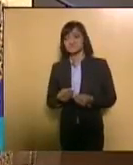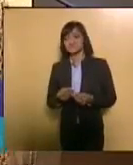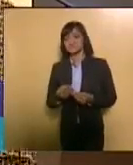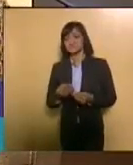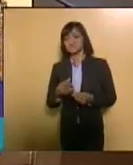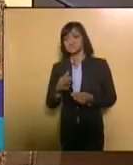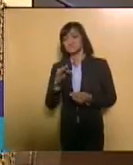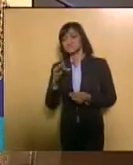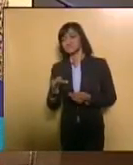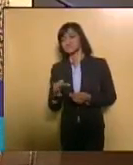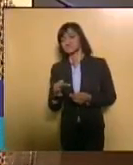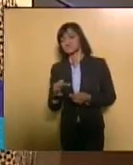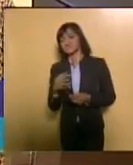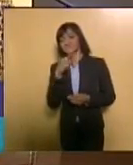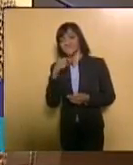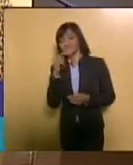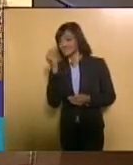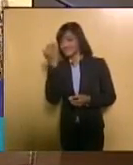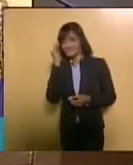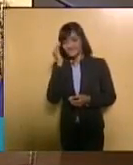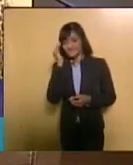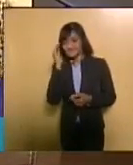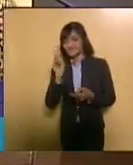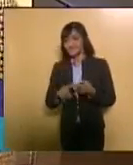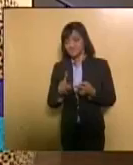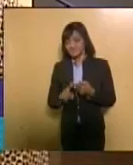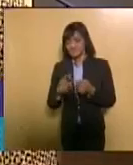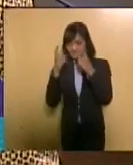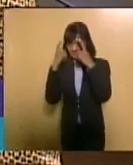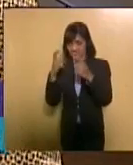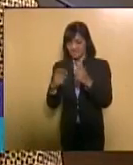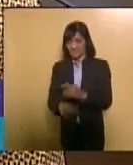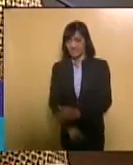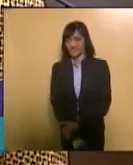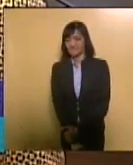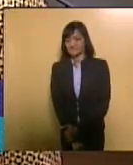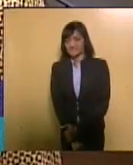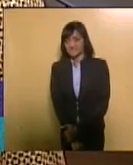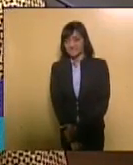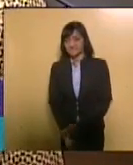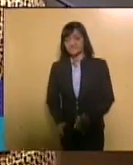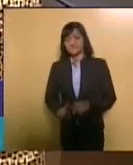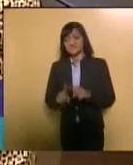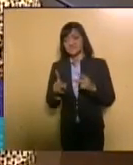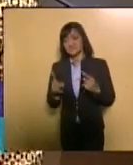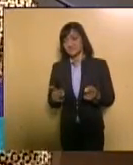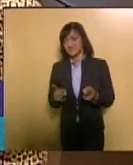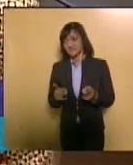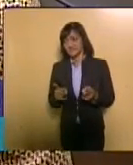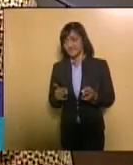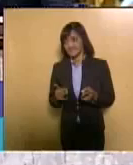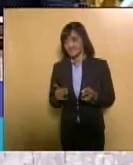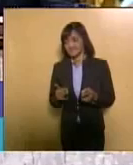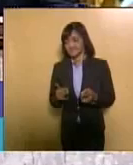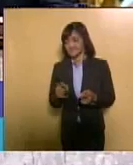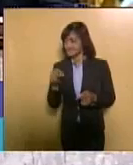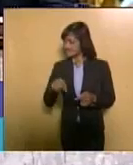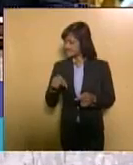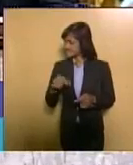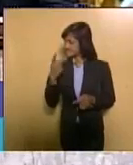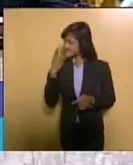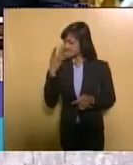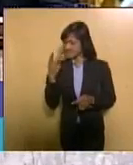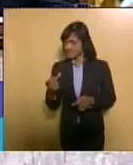frente e a gente não consegui compreender que isso também é um tipo de violência mas eu eh trago aqui faço o registro